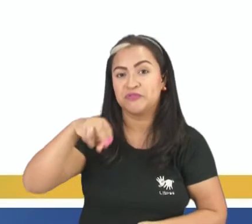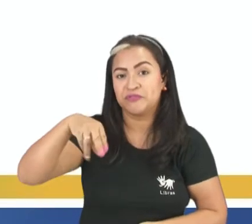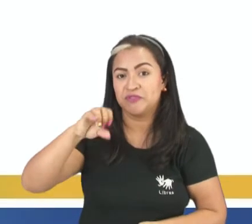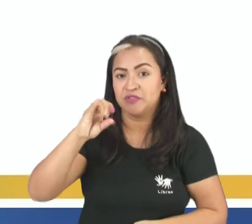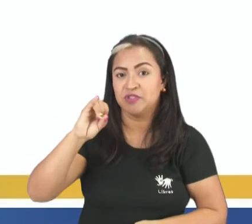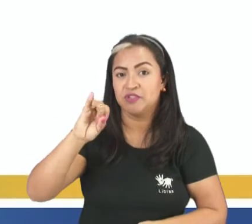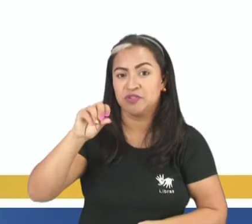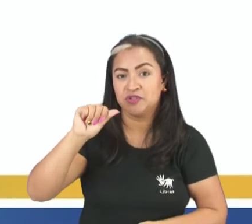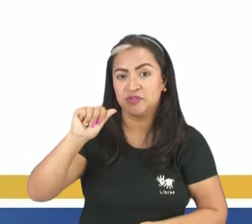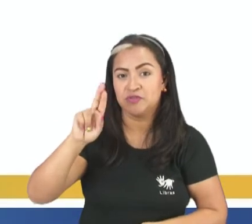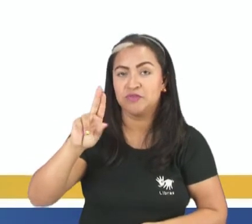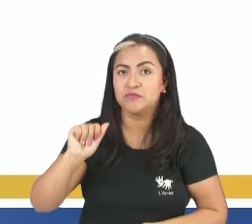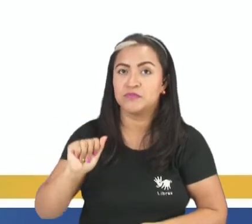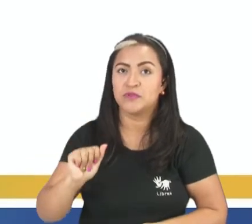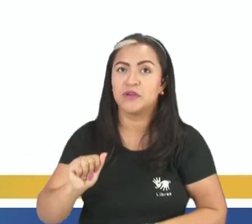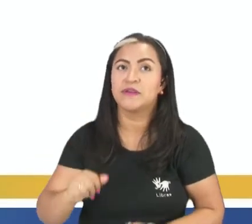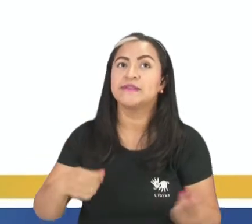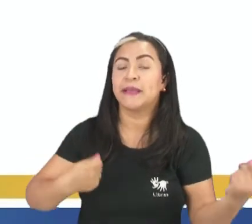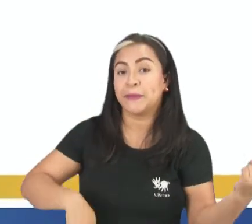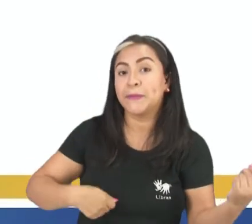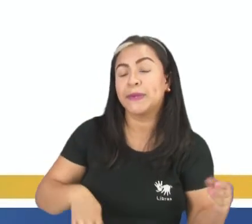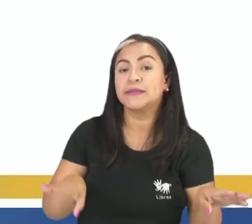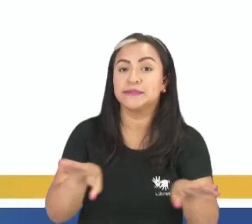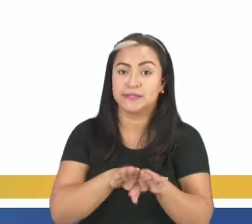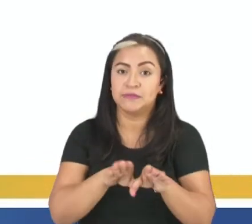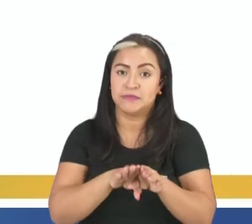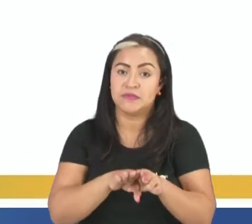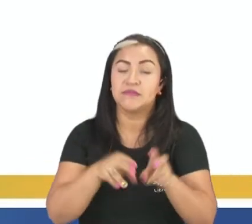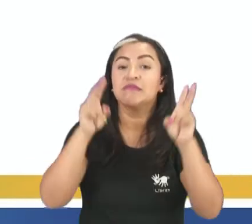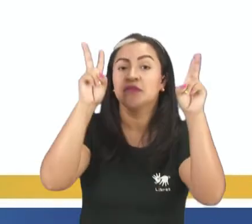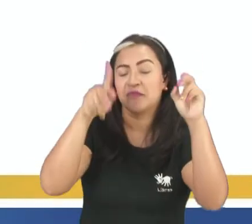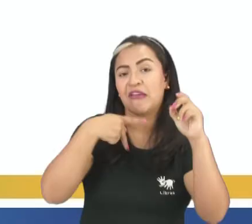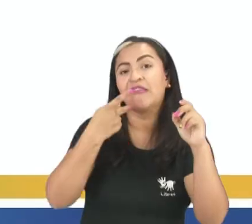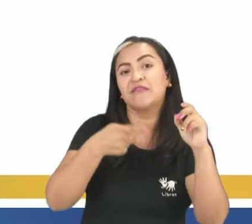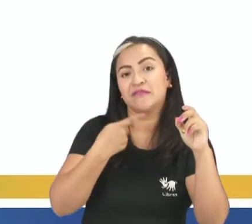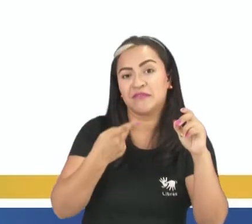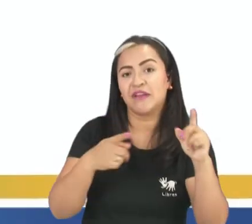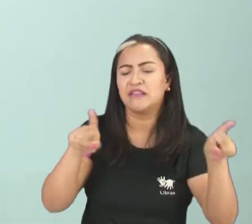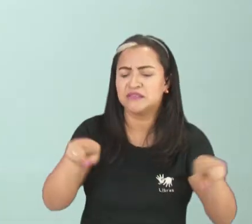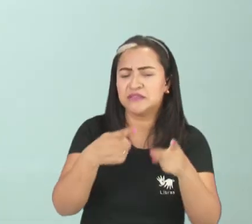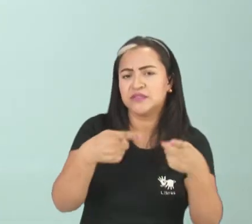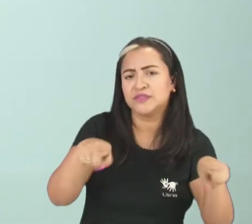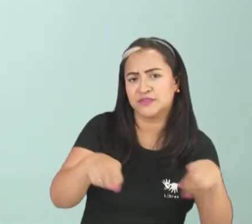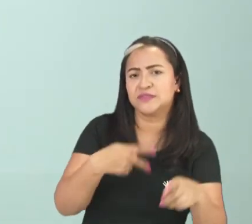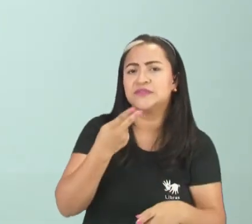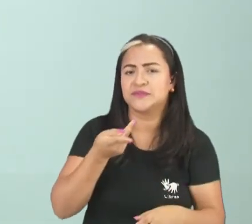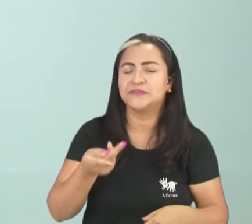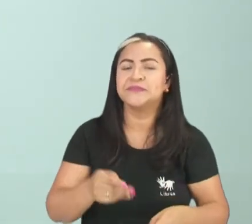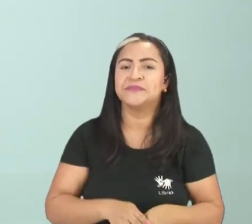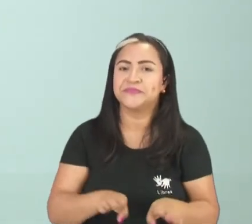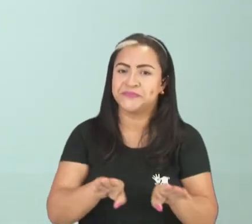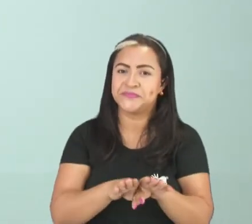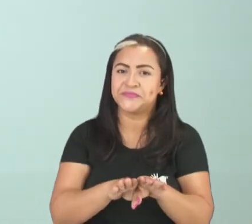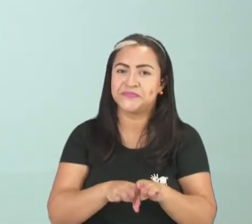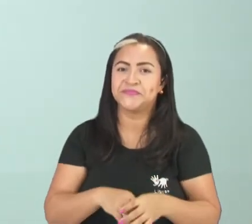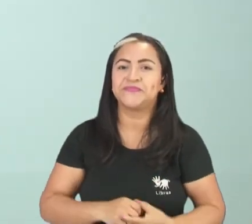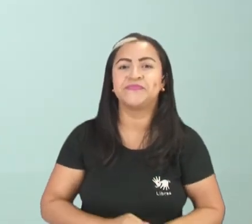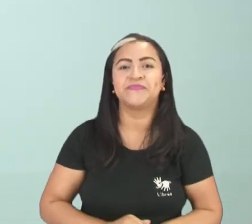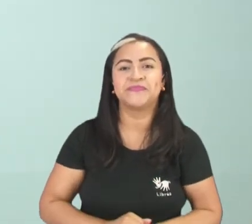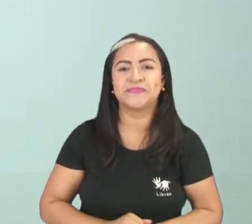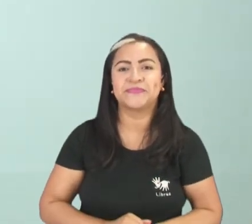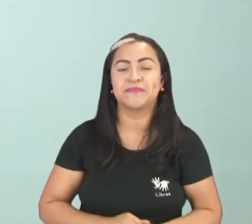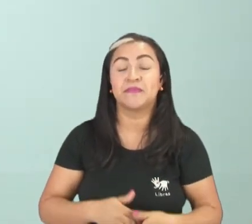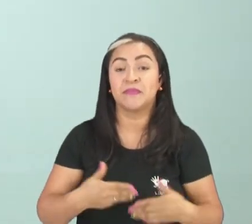nós temos ali Legião Urbana, que também trataram desse assunto, que também falaram sobre isso, tá certo? Também